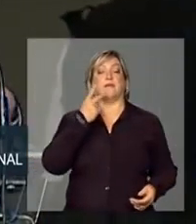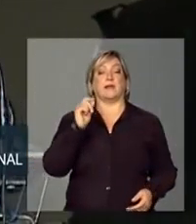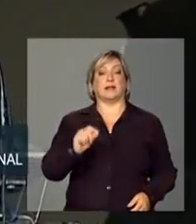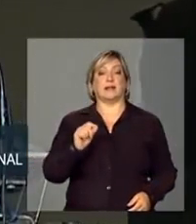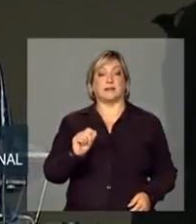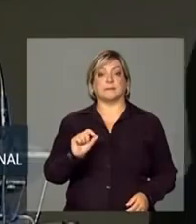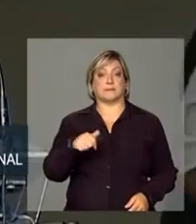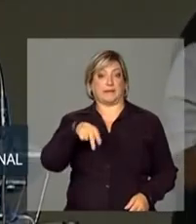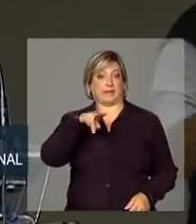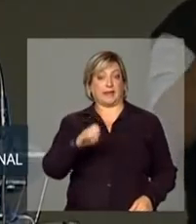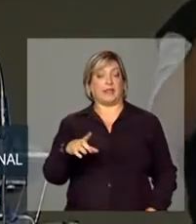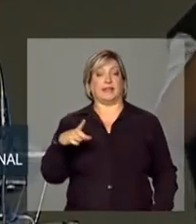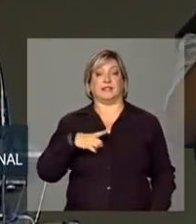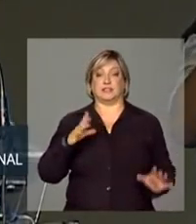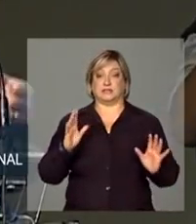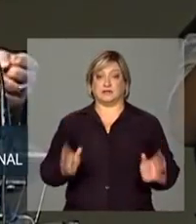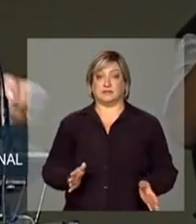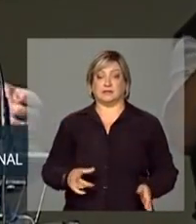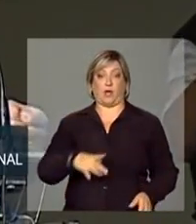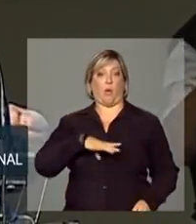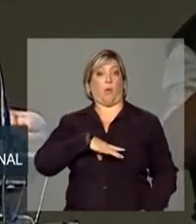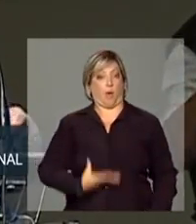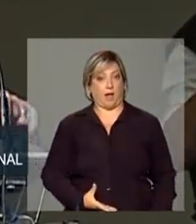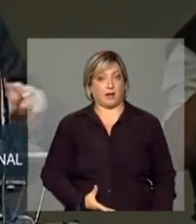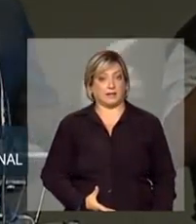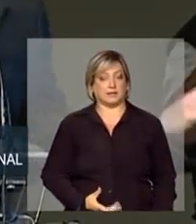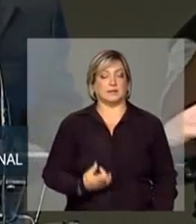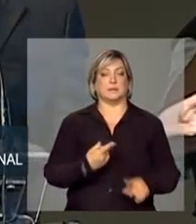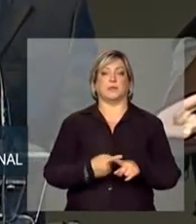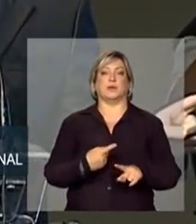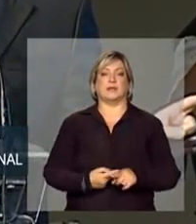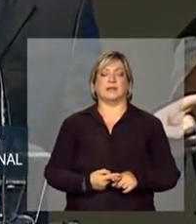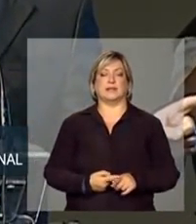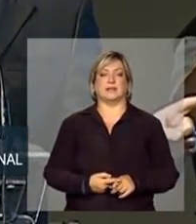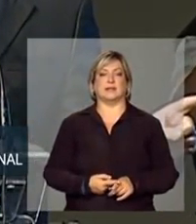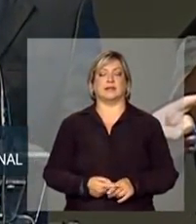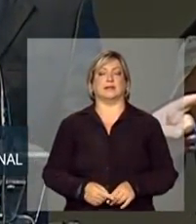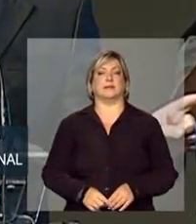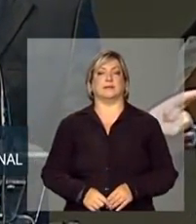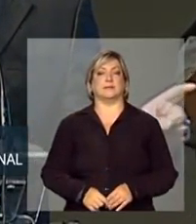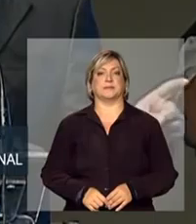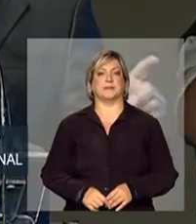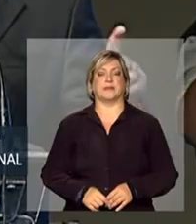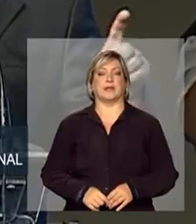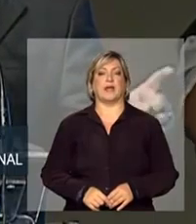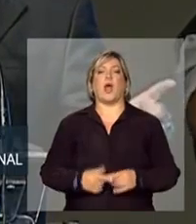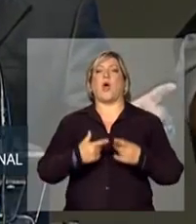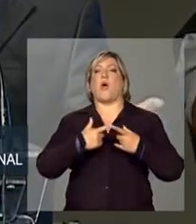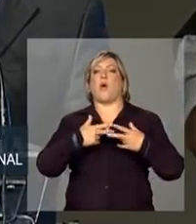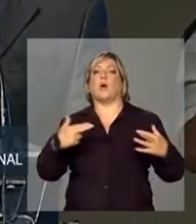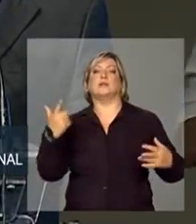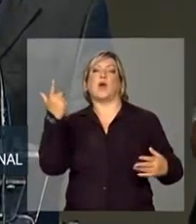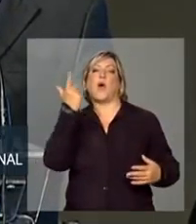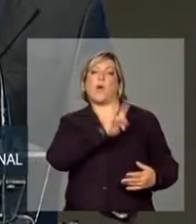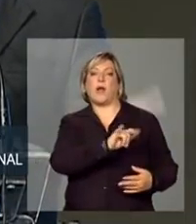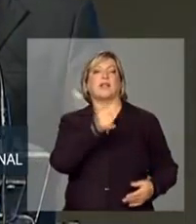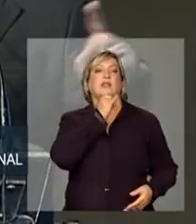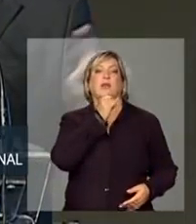Todos nós sabemos que é possível crescer com equidade social, mas o que nós estamos